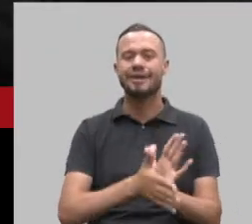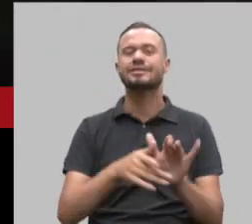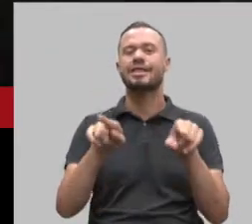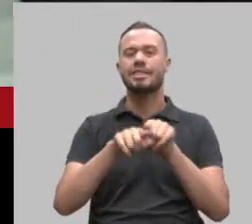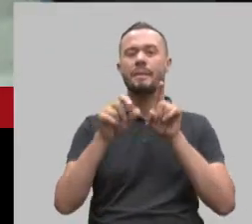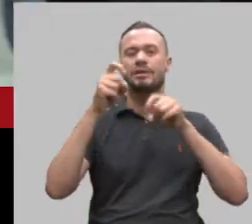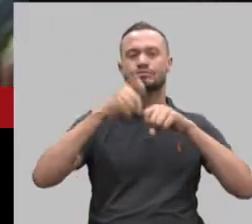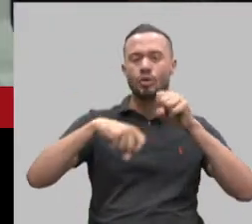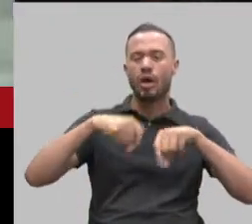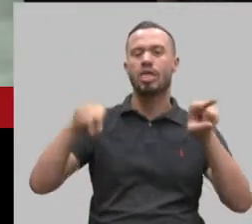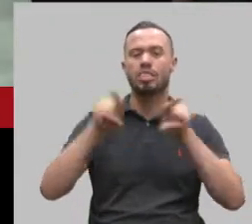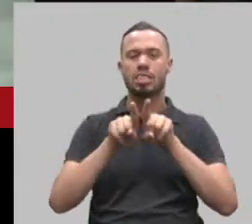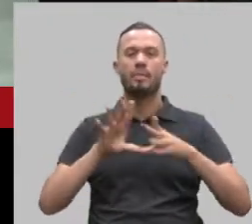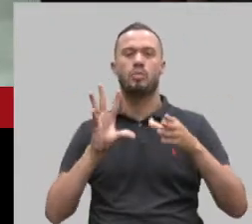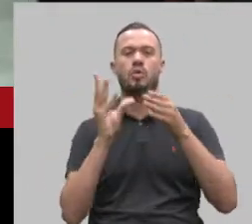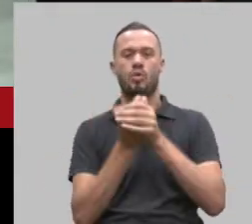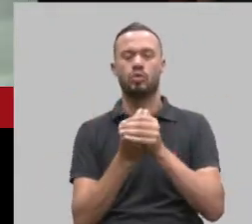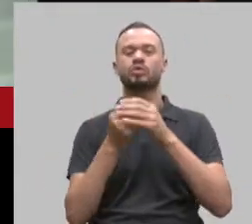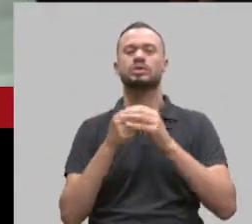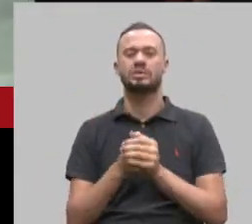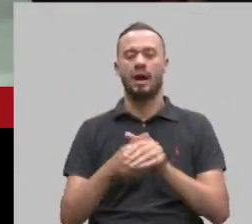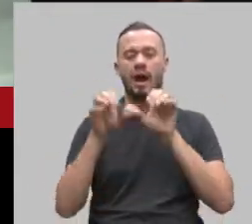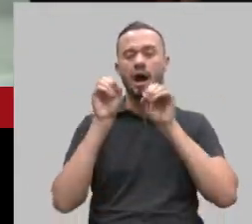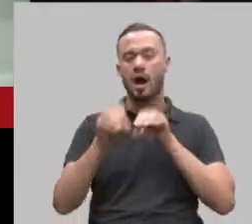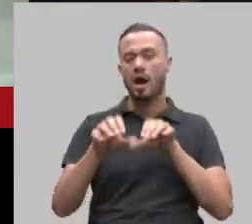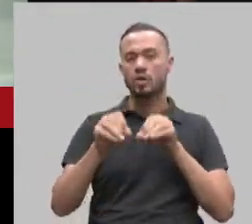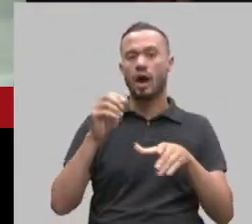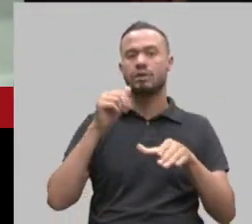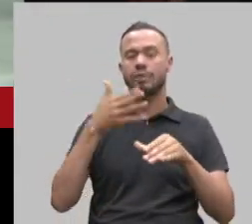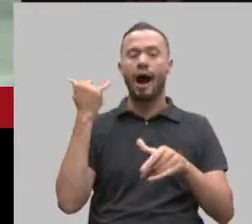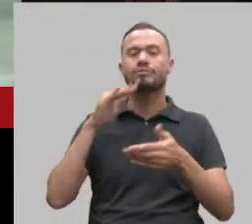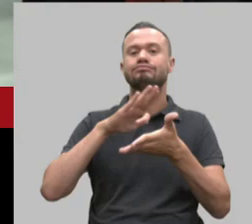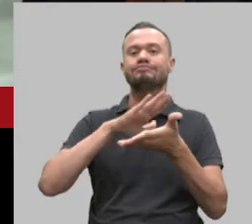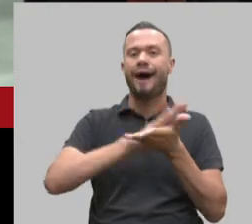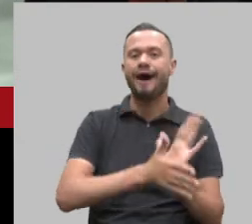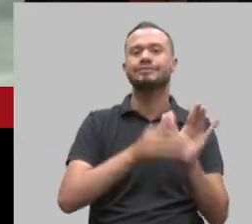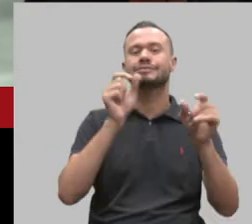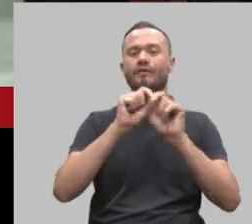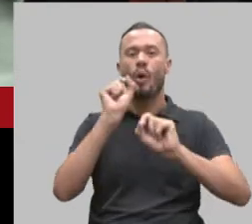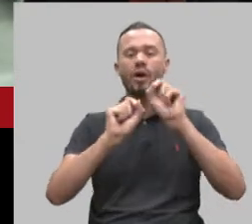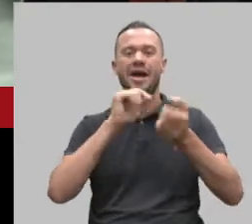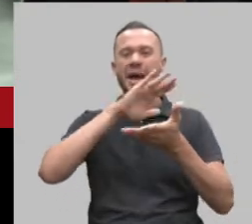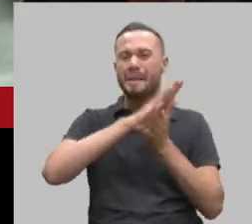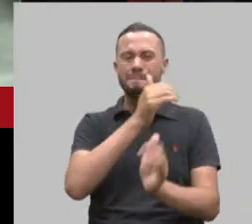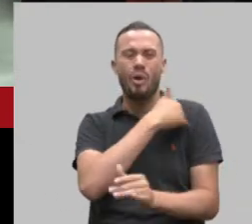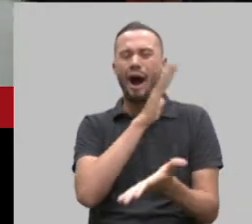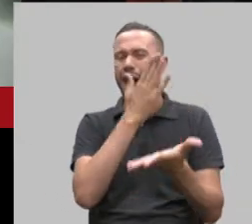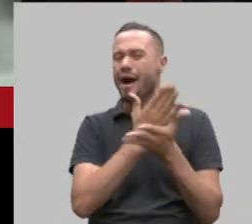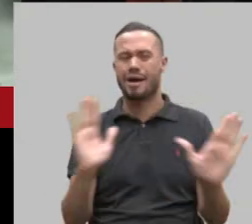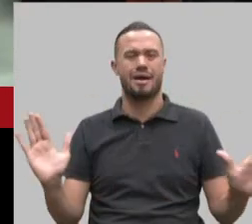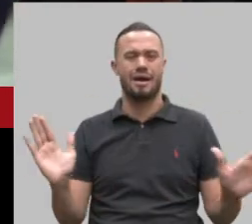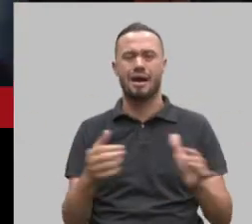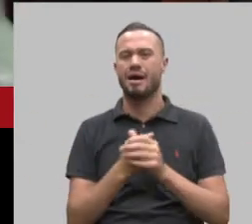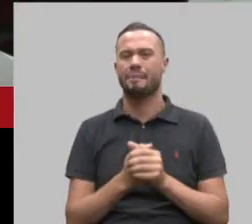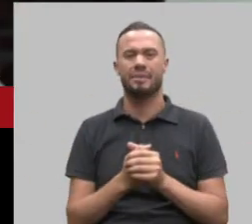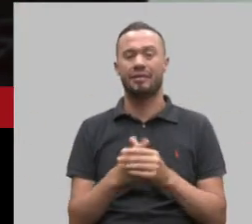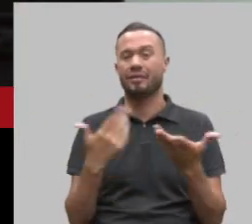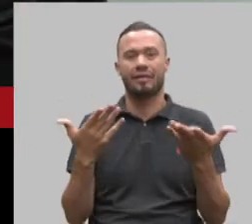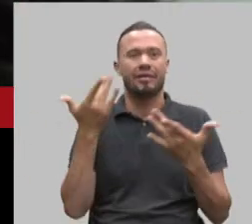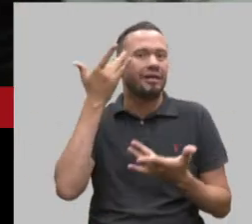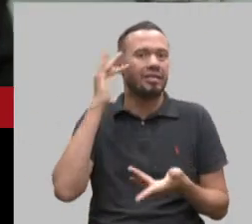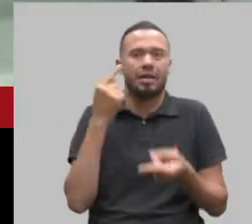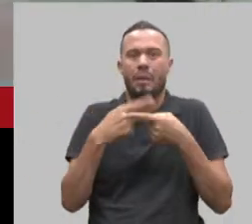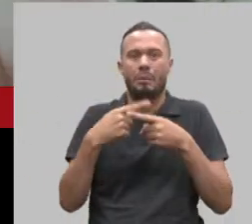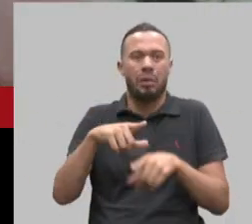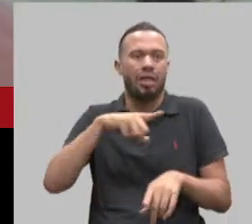Ed inus a educ anista vai fazendo com o preconceito do racismo acabe que não tem nem lógica ter existido Por que a